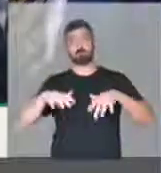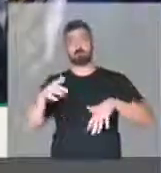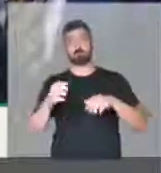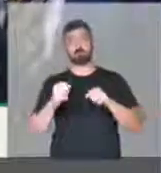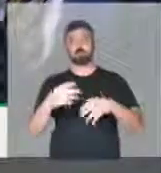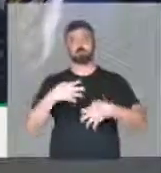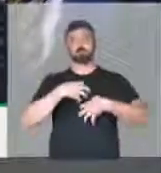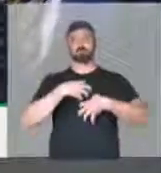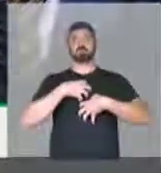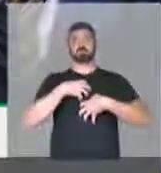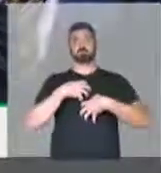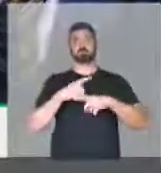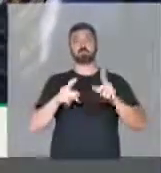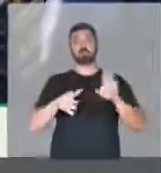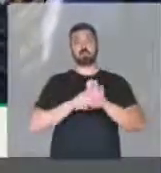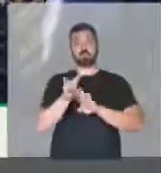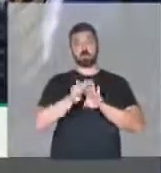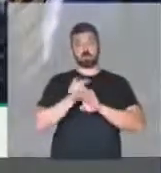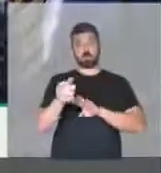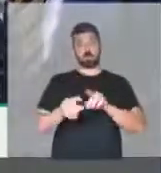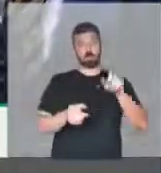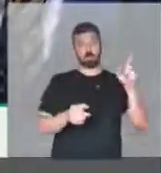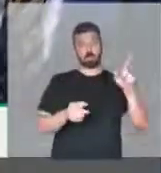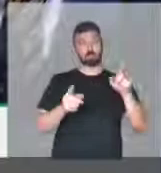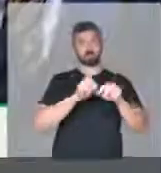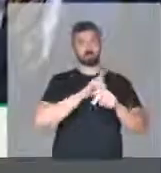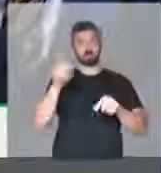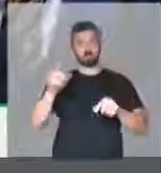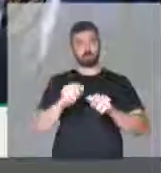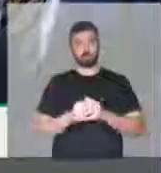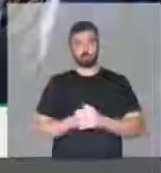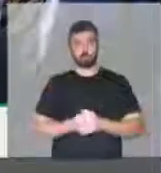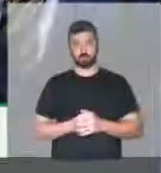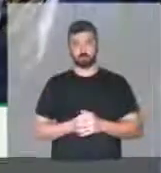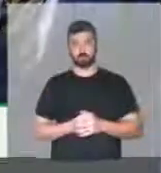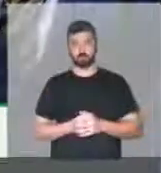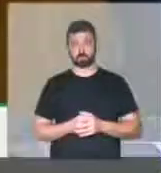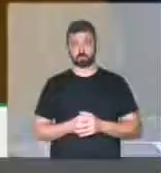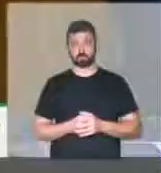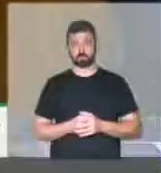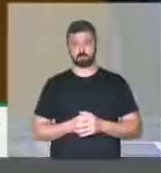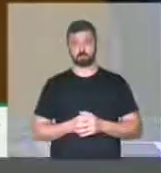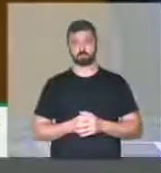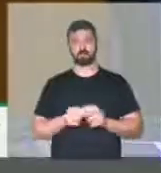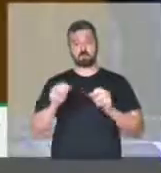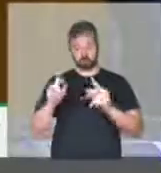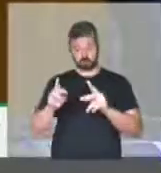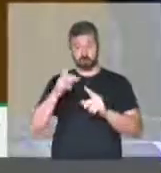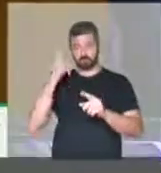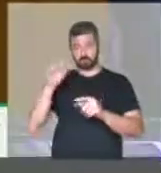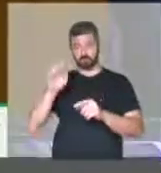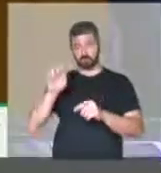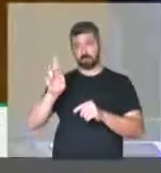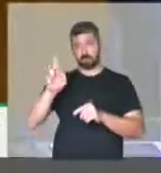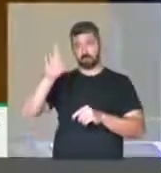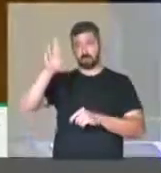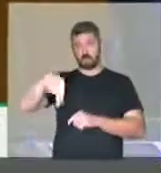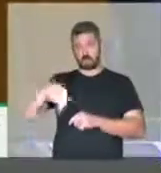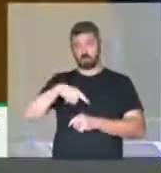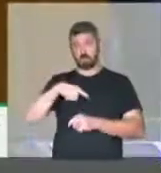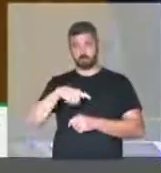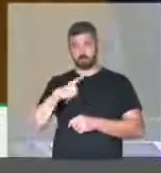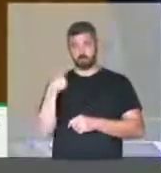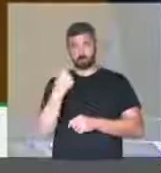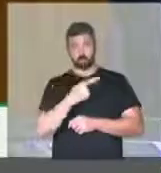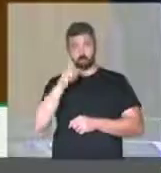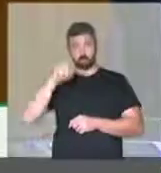certa insegurança, mas a nossa orientação é não ao texto. Não se preocupe, deputado Tadeu, Vossa Excelência tem toda a razão.